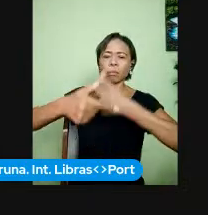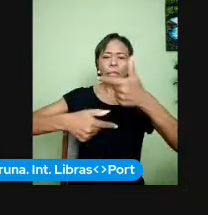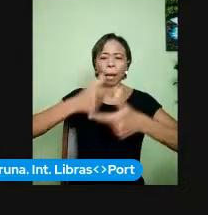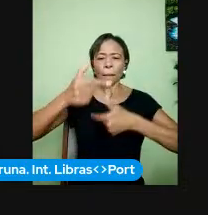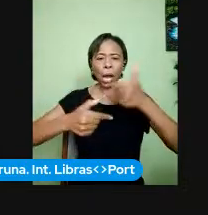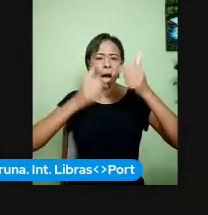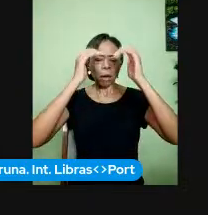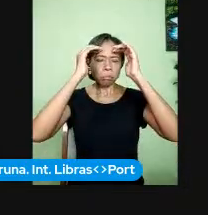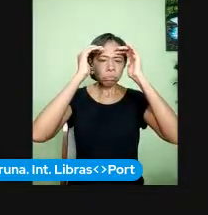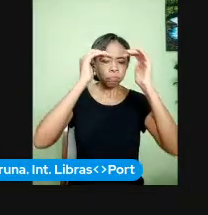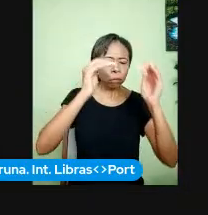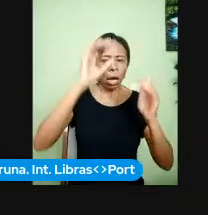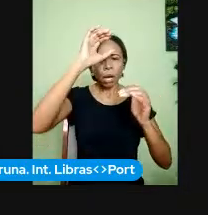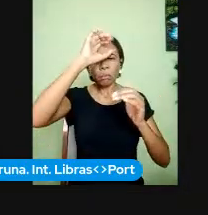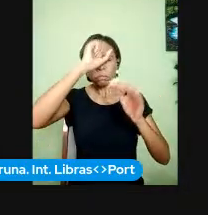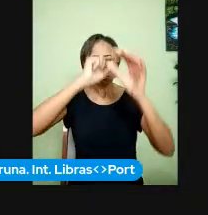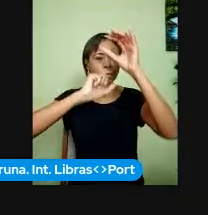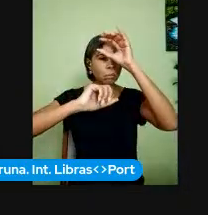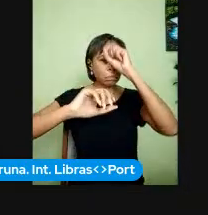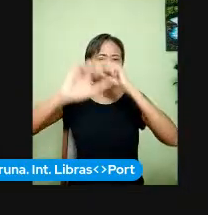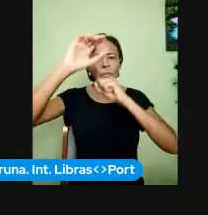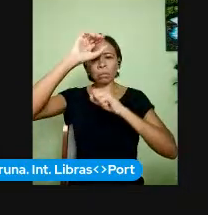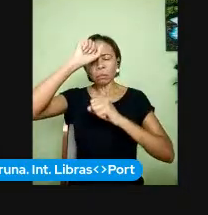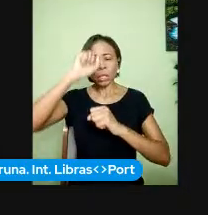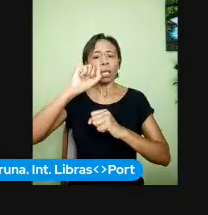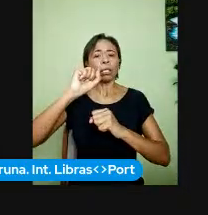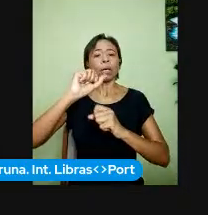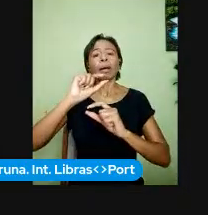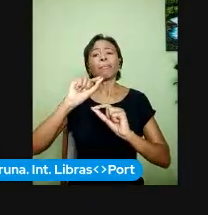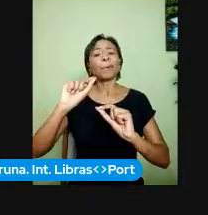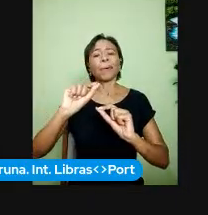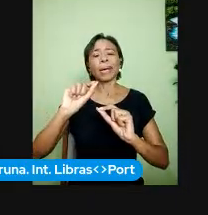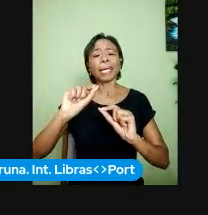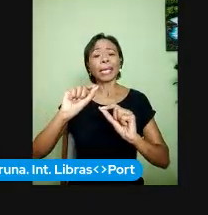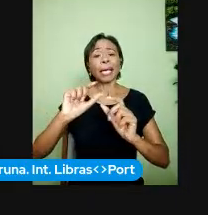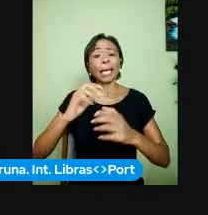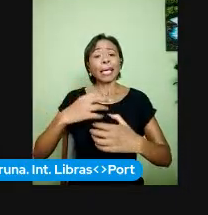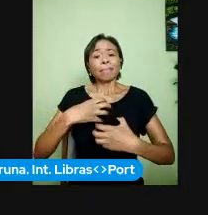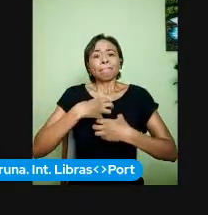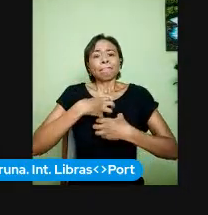a busca da cidadania e da rotina